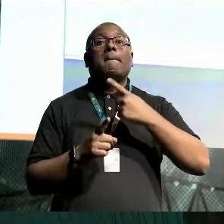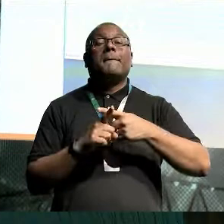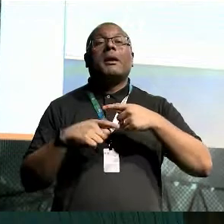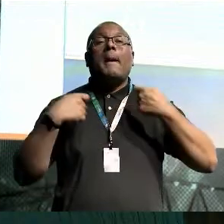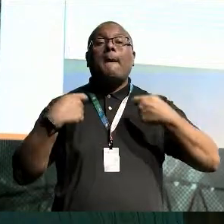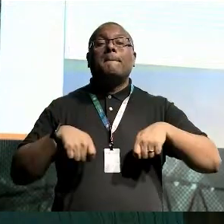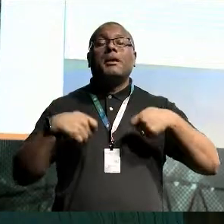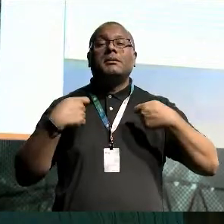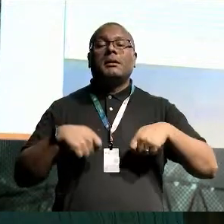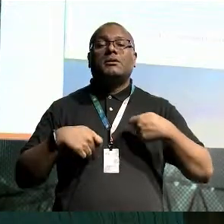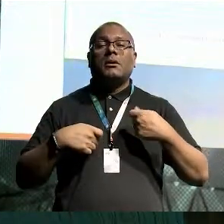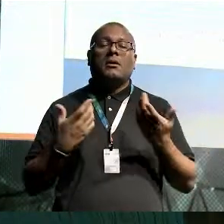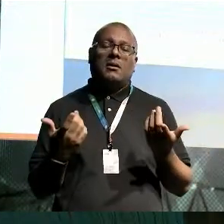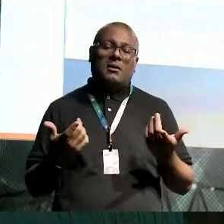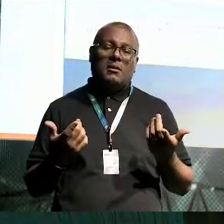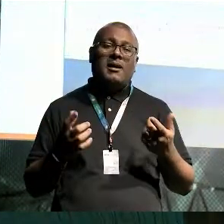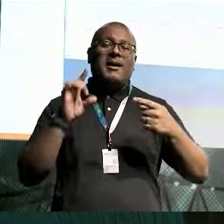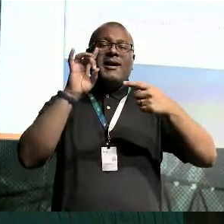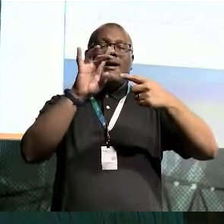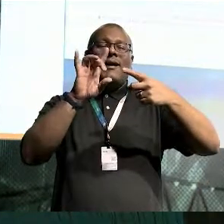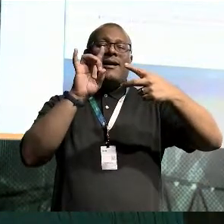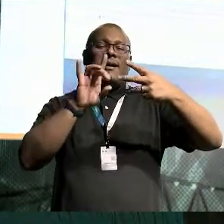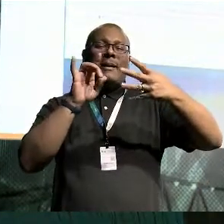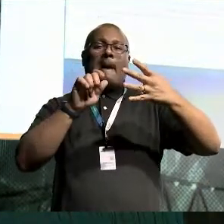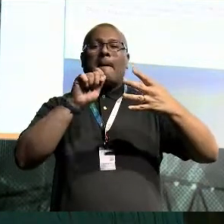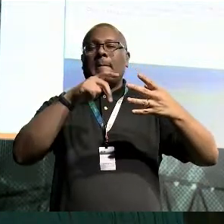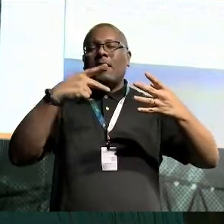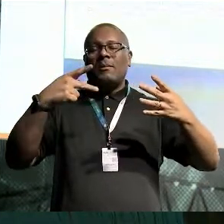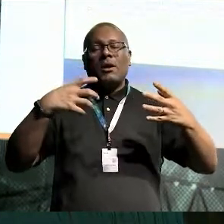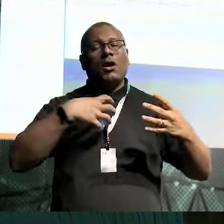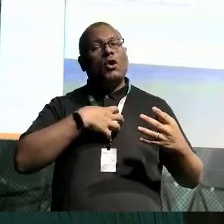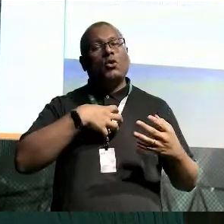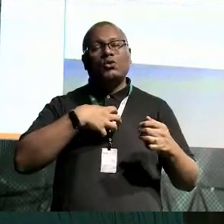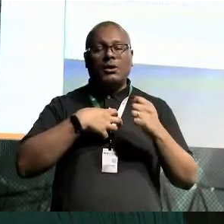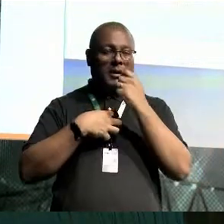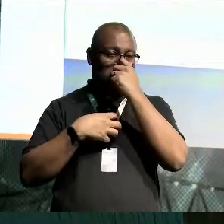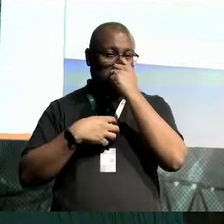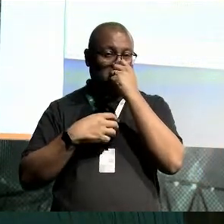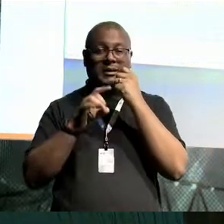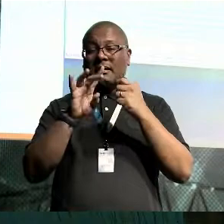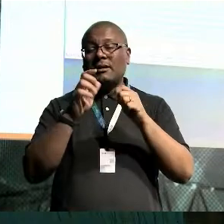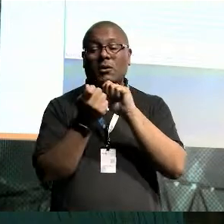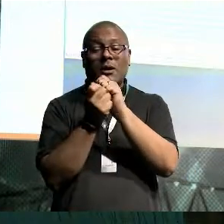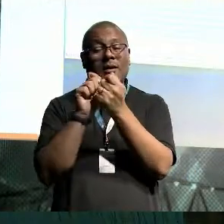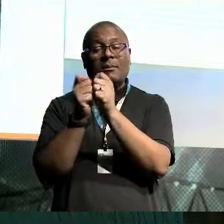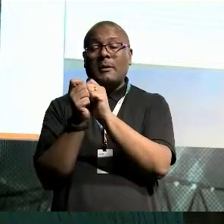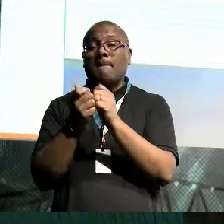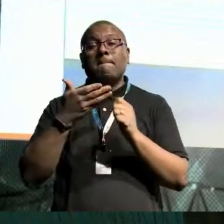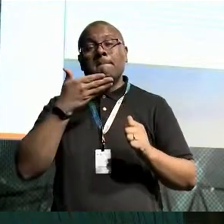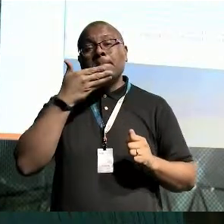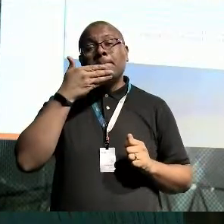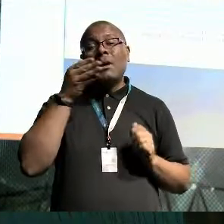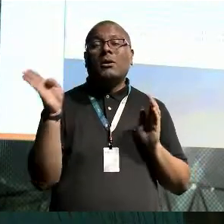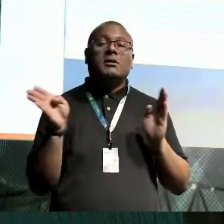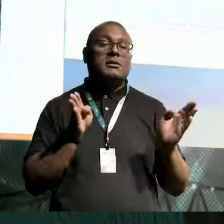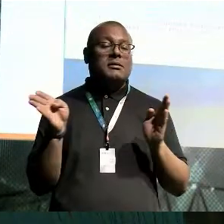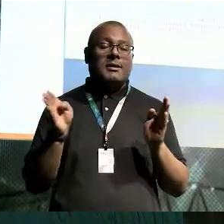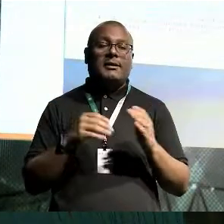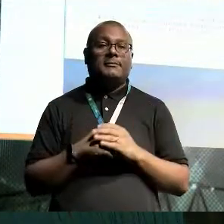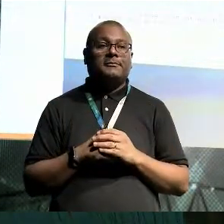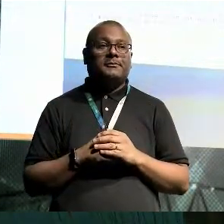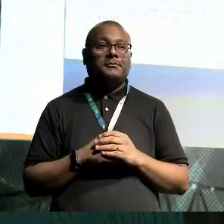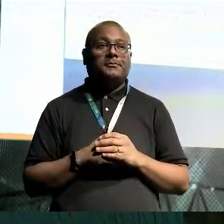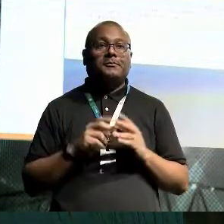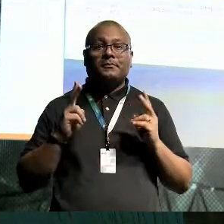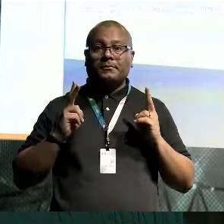preciso fazer isso? Porque cada aplicativo é de um jeito. Tudo vai depender do que você está fazendo e como você pode melhorar essa acessibilidade. Então,